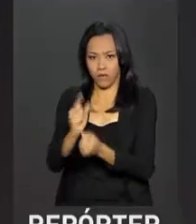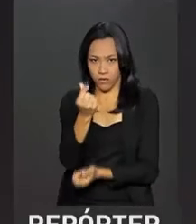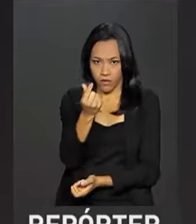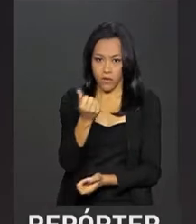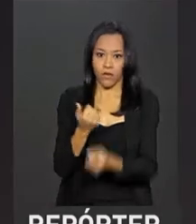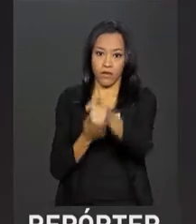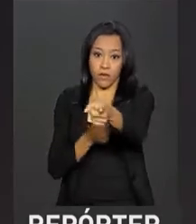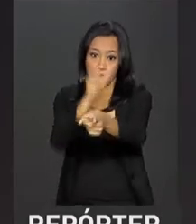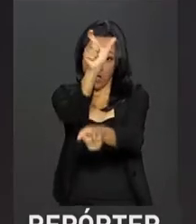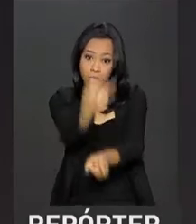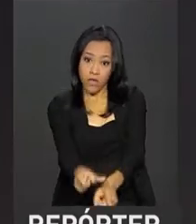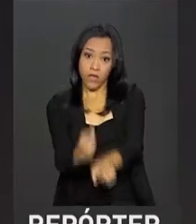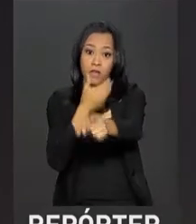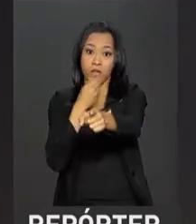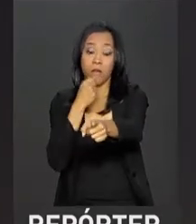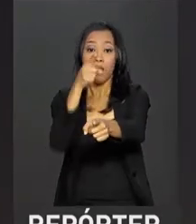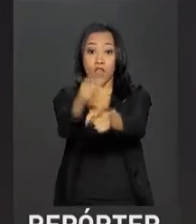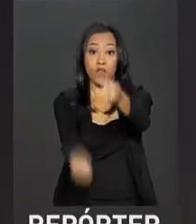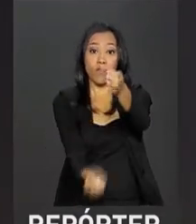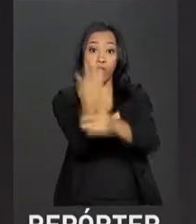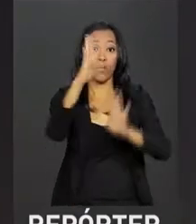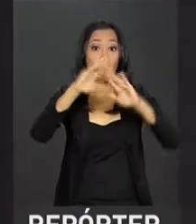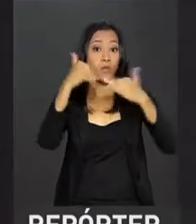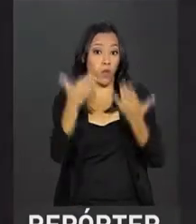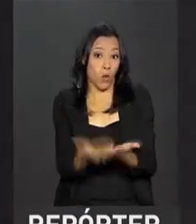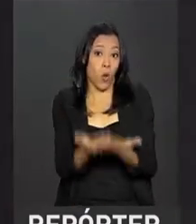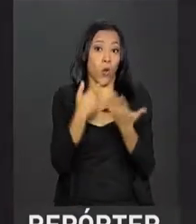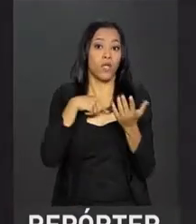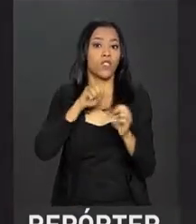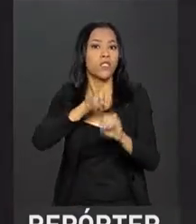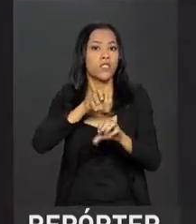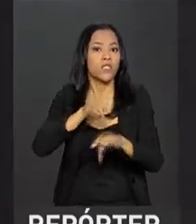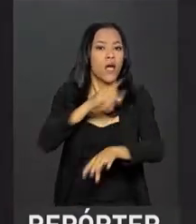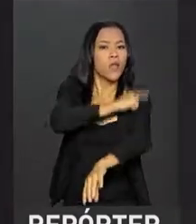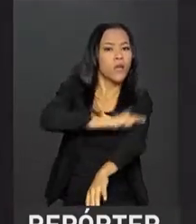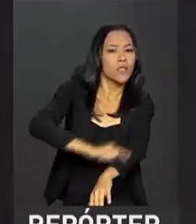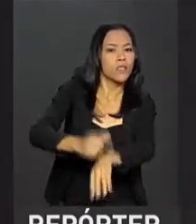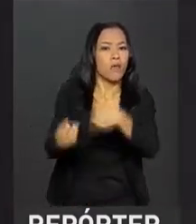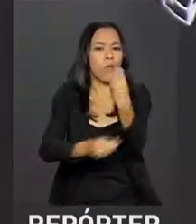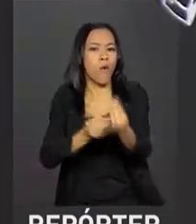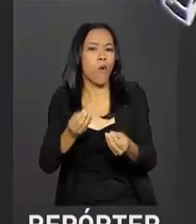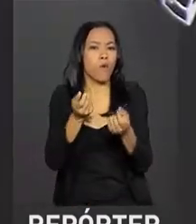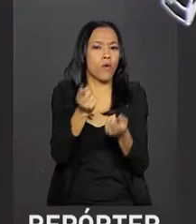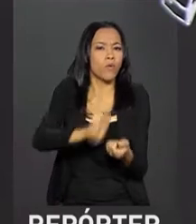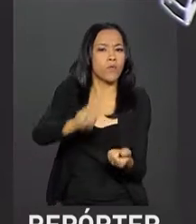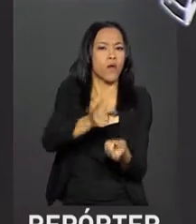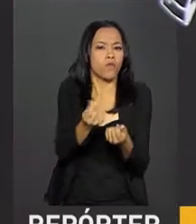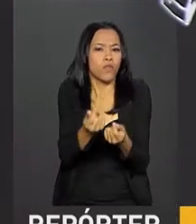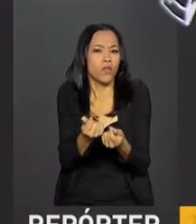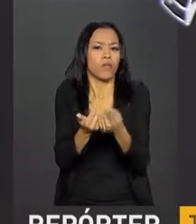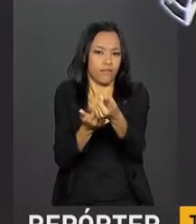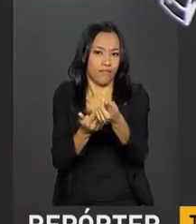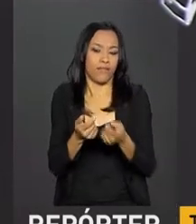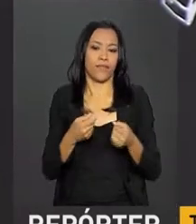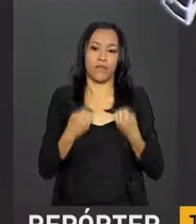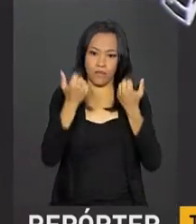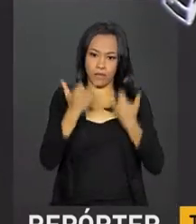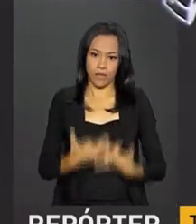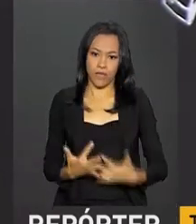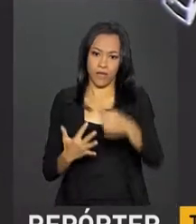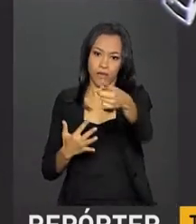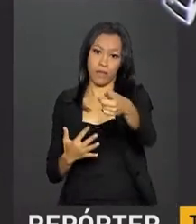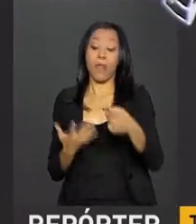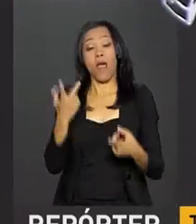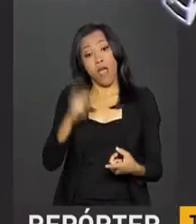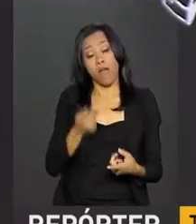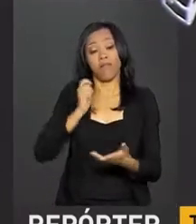Tiago, fundador dessa escola de educação financeira, é o momento de se reeducar. O 13º é uma oportunidade, tanto de mitigar